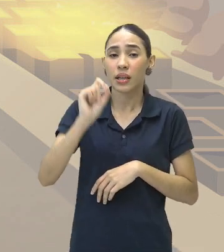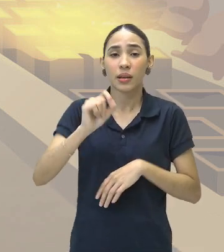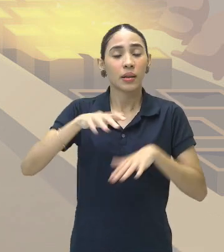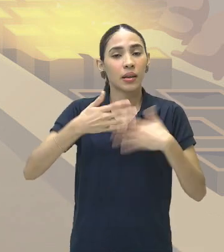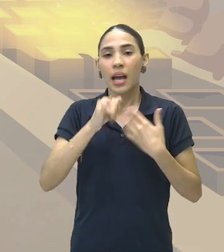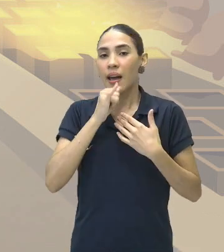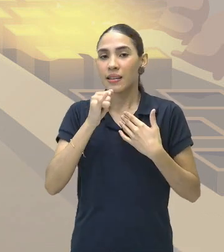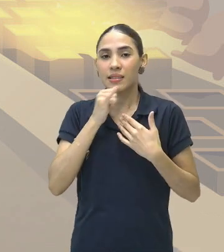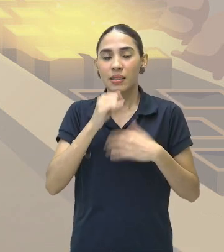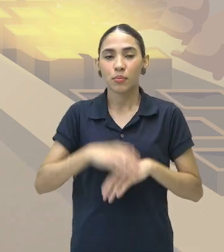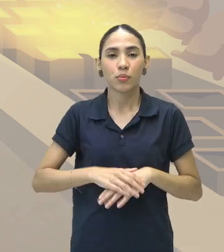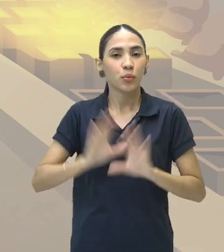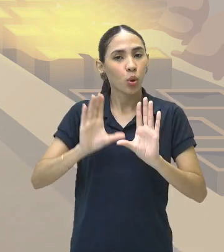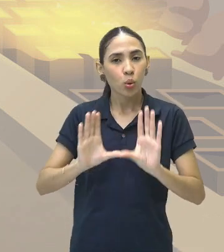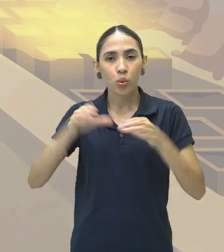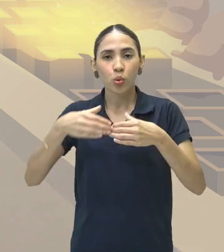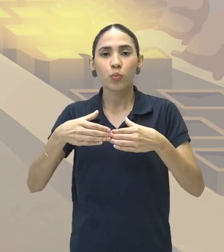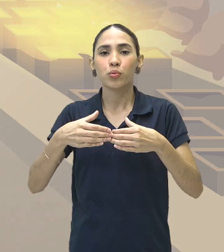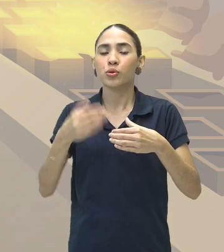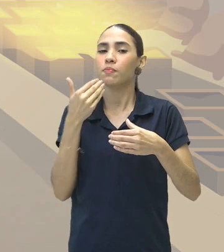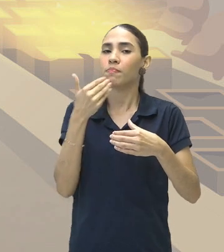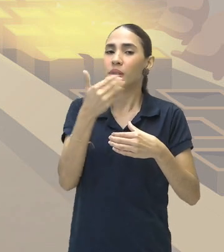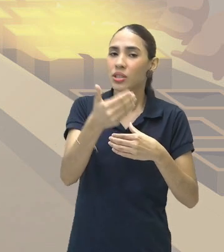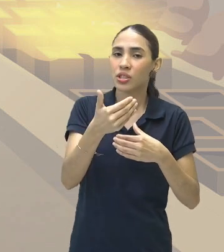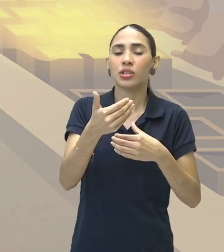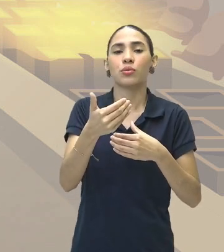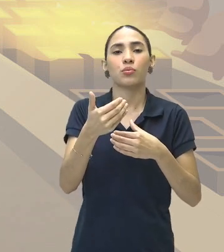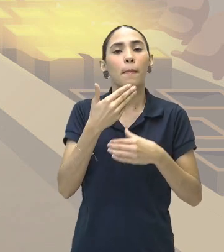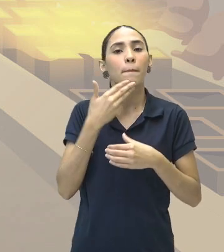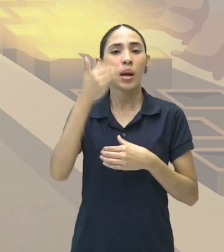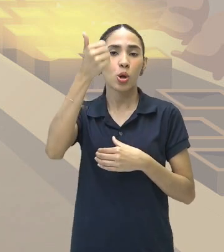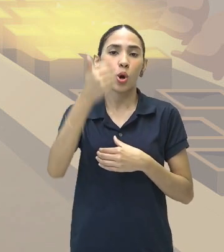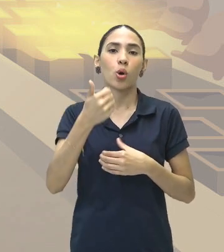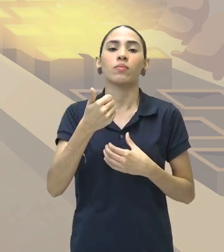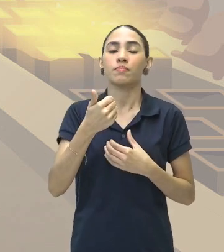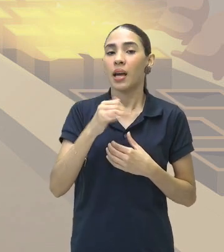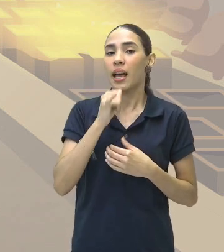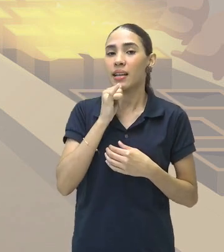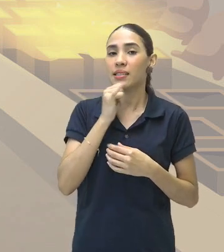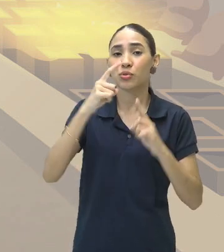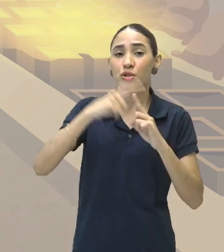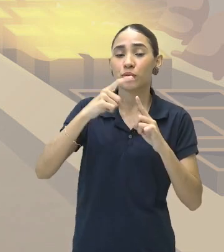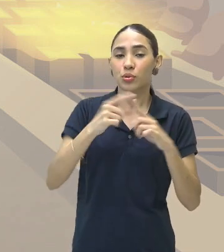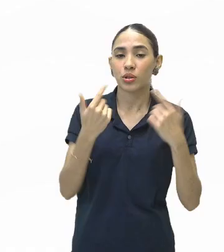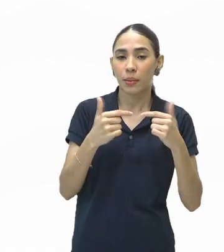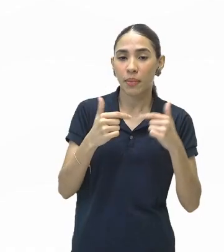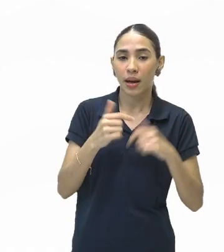movimentos que vão reivindicar melhores condições. Vamos observar quais são.